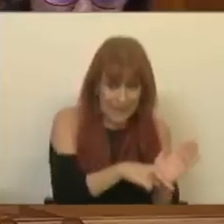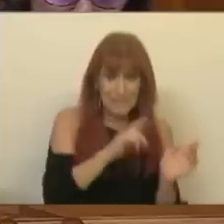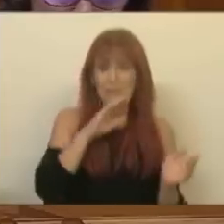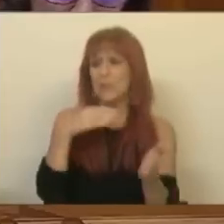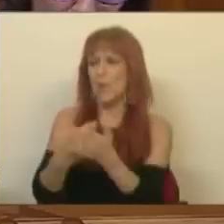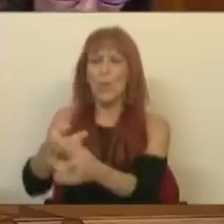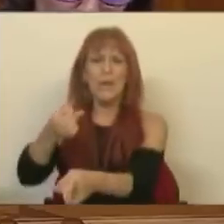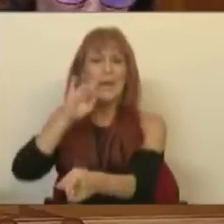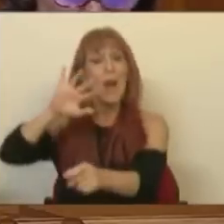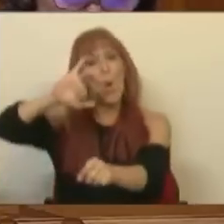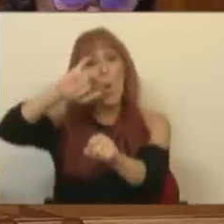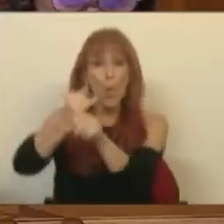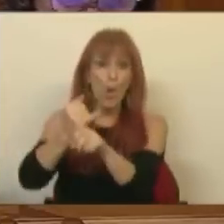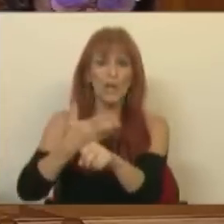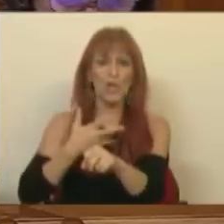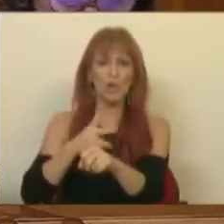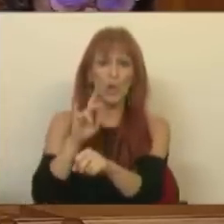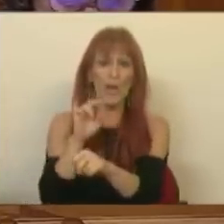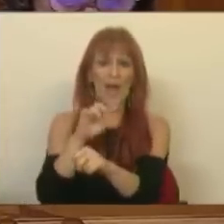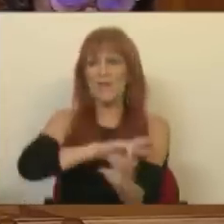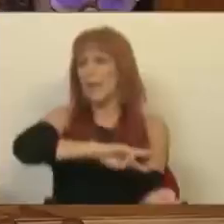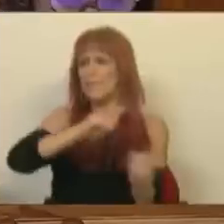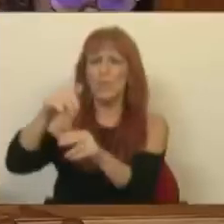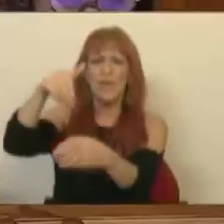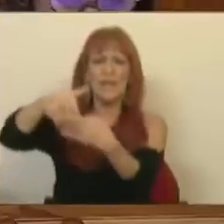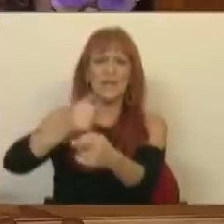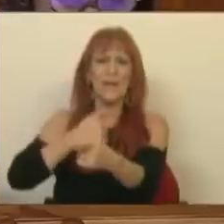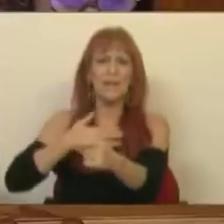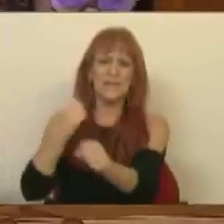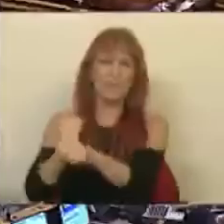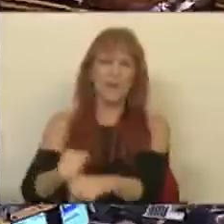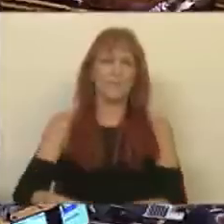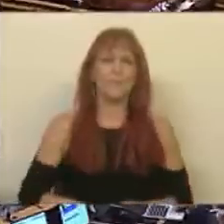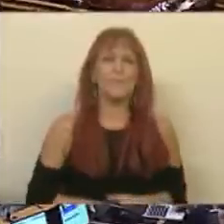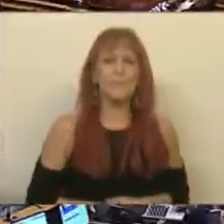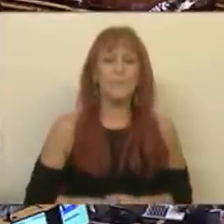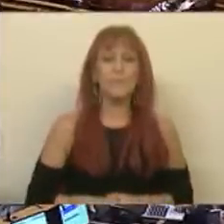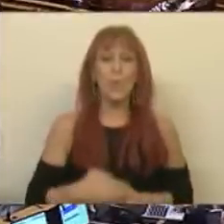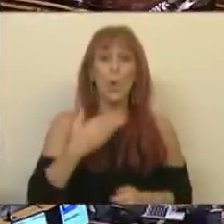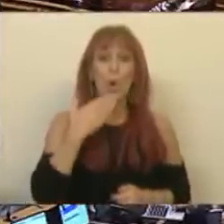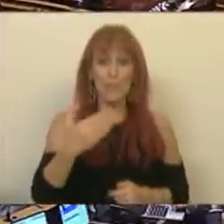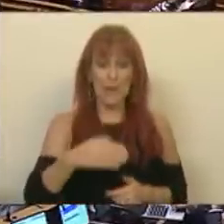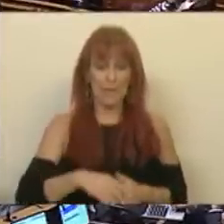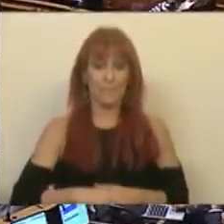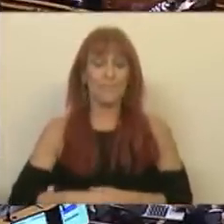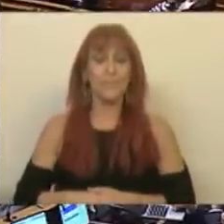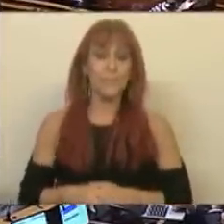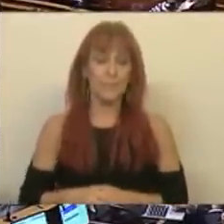que tornou ilegal e da Dra Rita Marcos para a empresa Muito obrigado